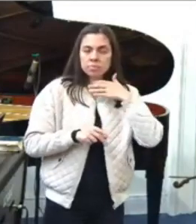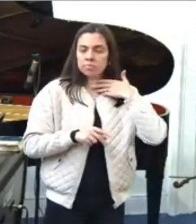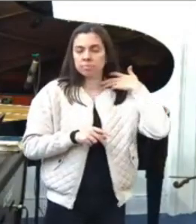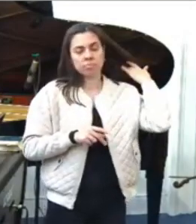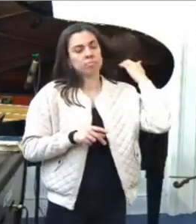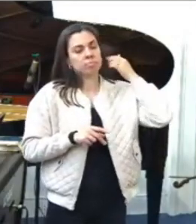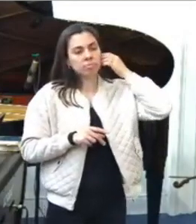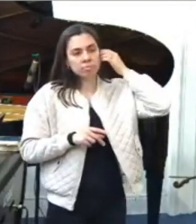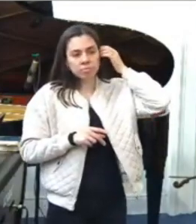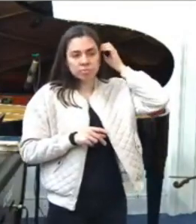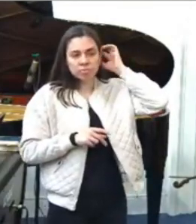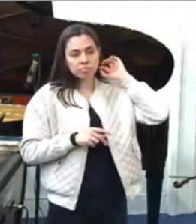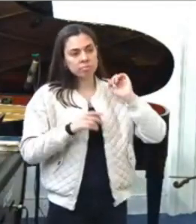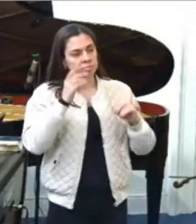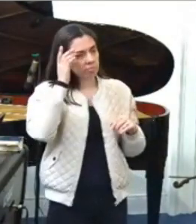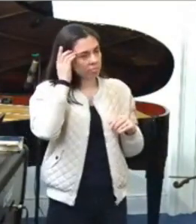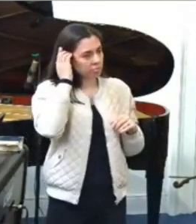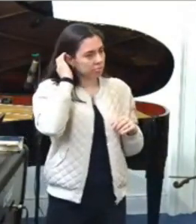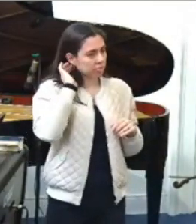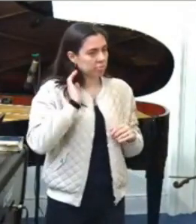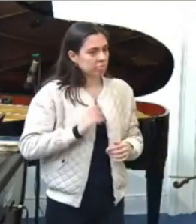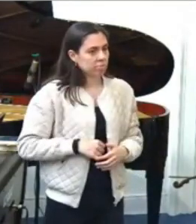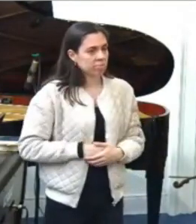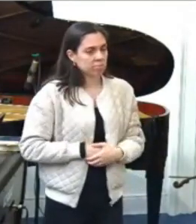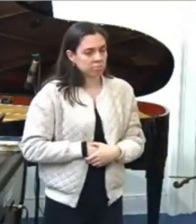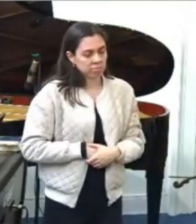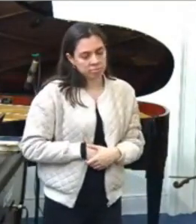Satanás pode ferir.